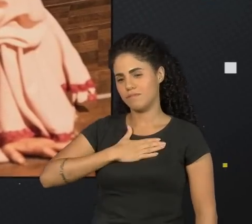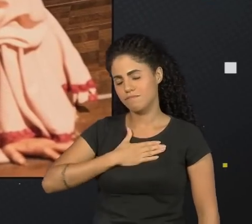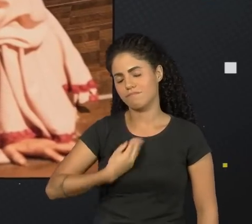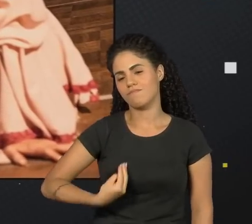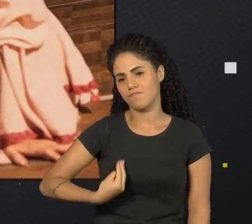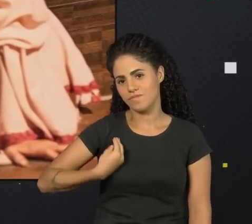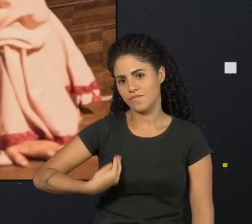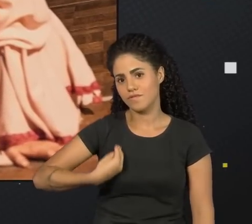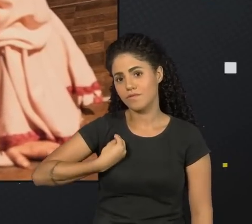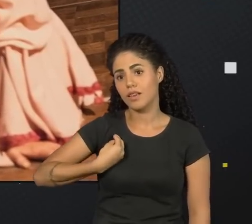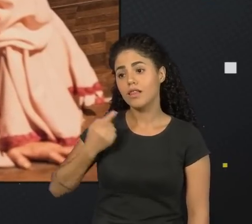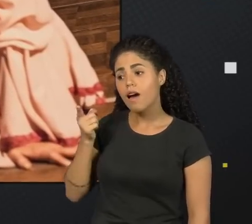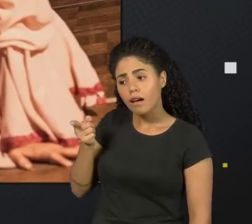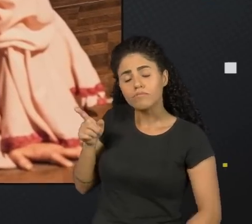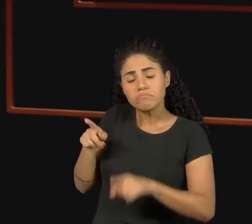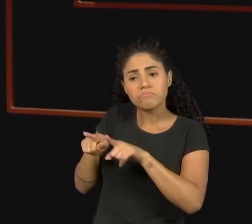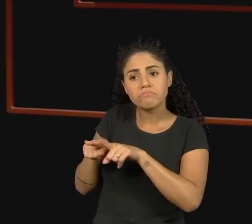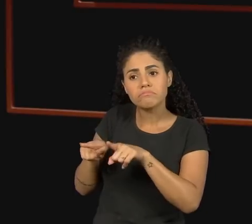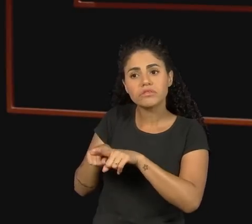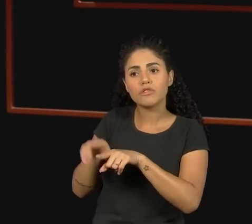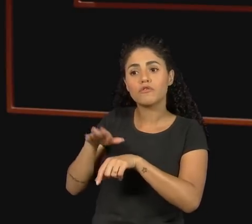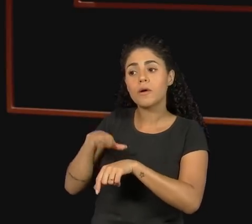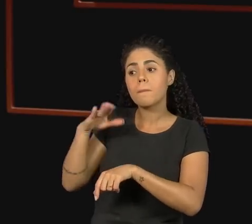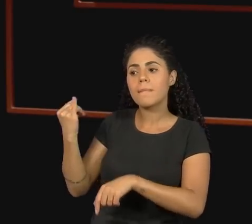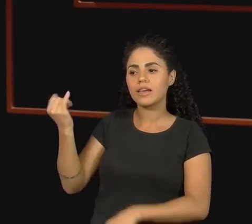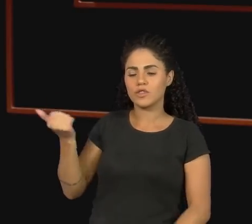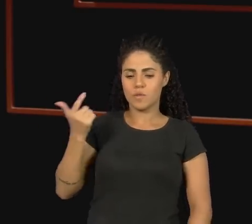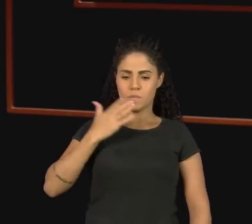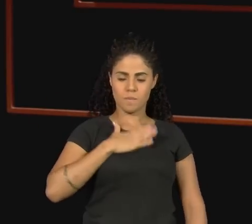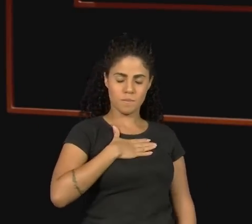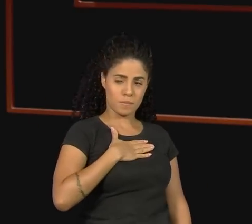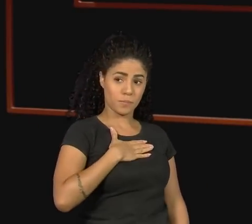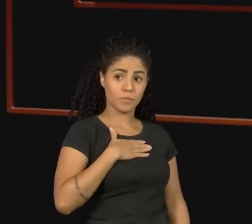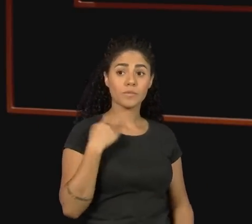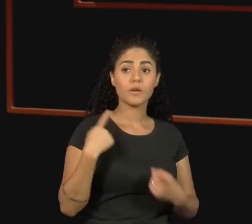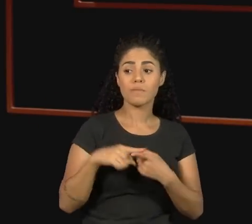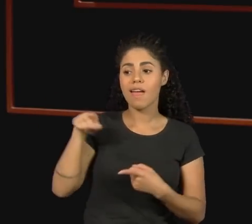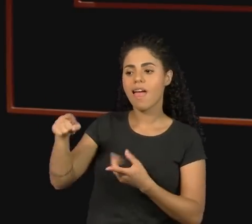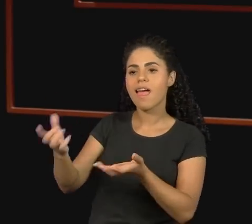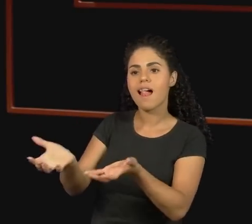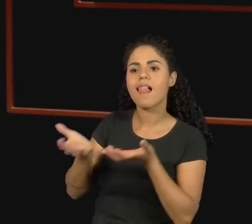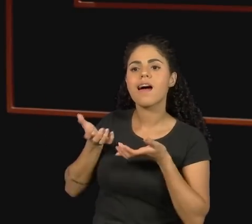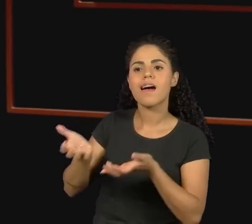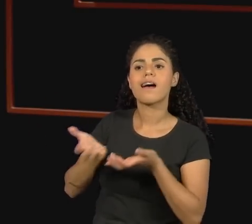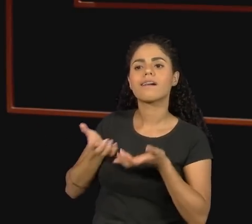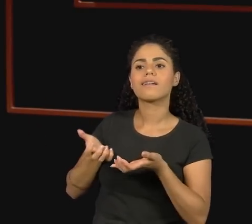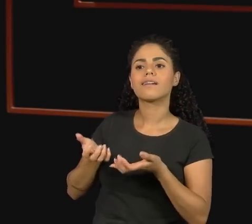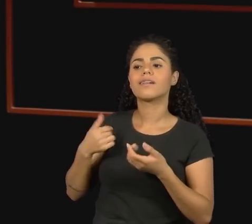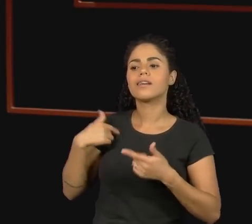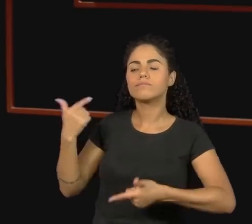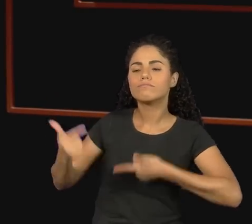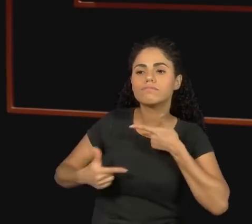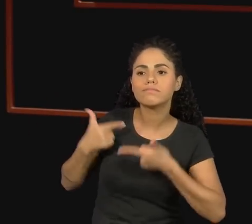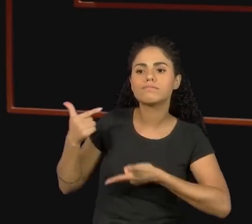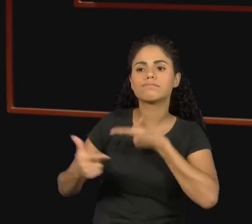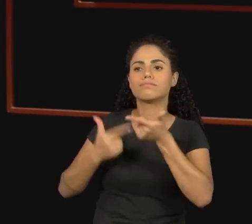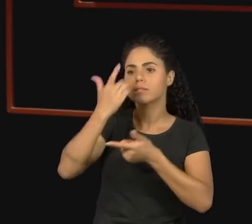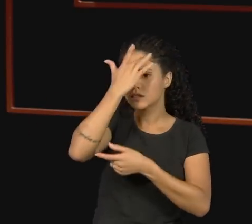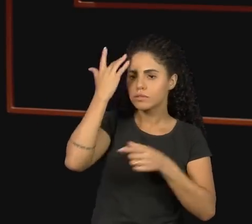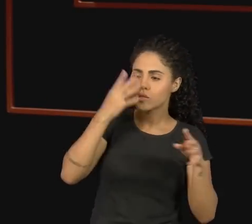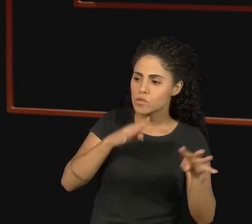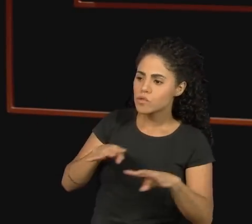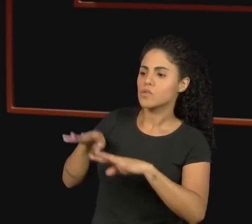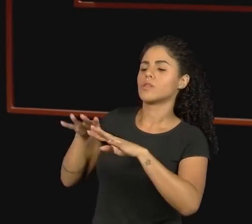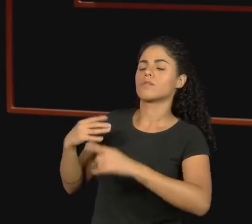para ela, acho que para ela foi mais do que para mim, porque ela queria muito estar em outro lugar, ela queria que as pessoas